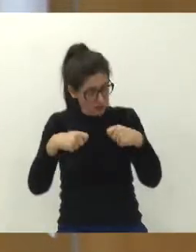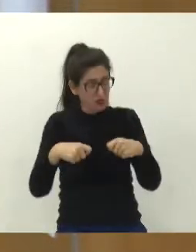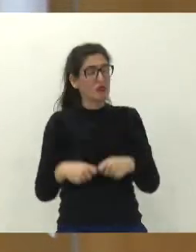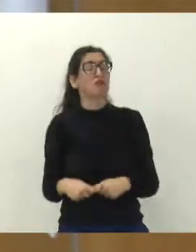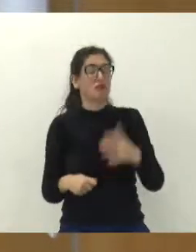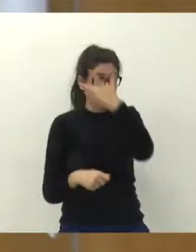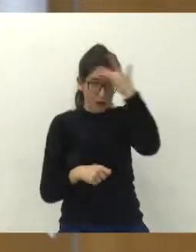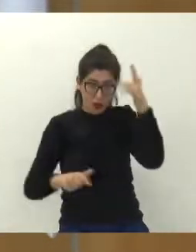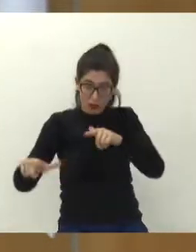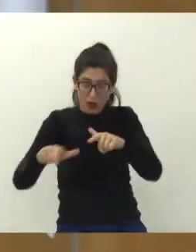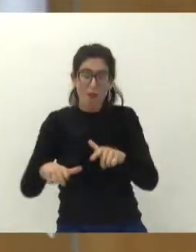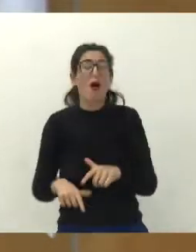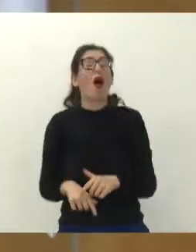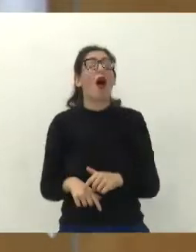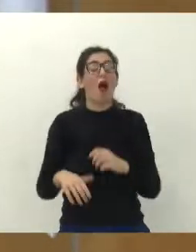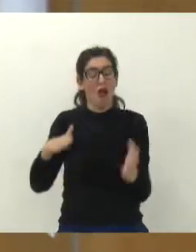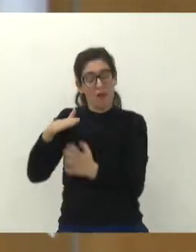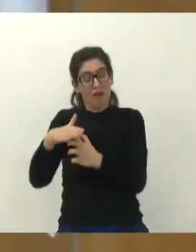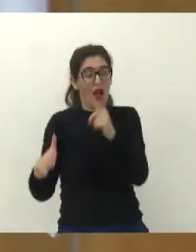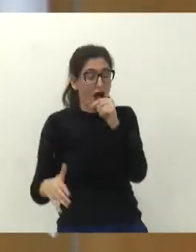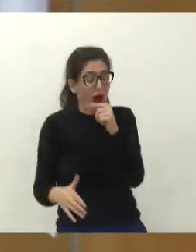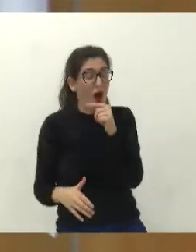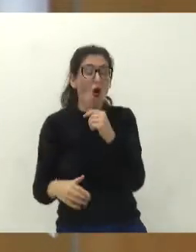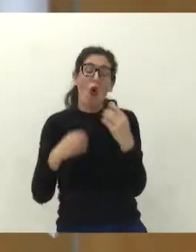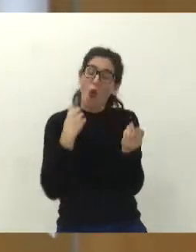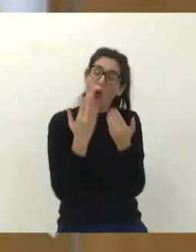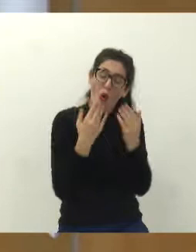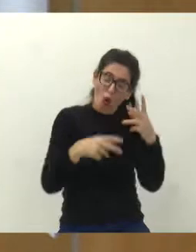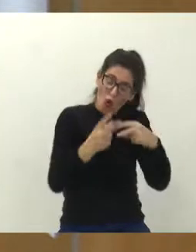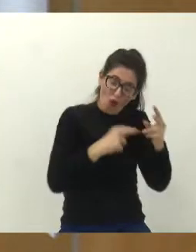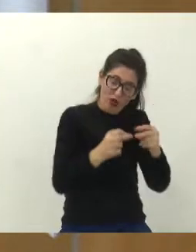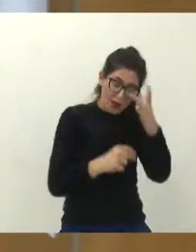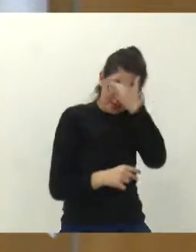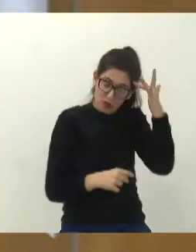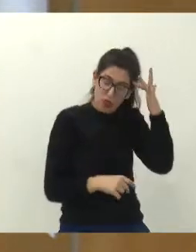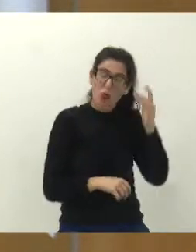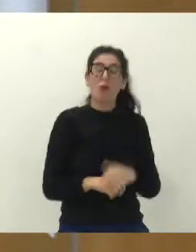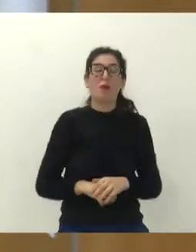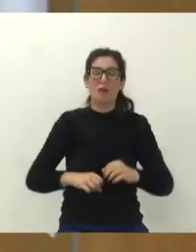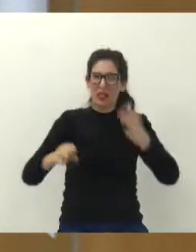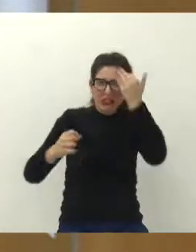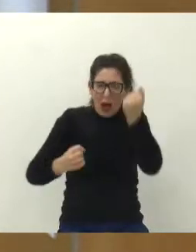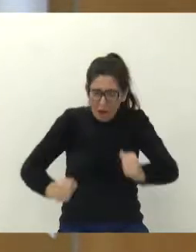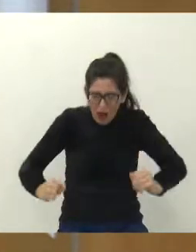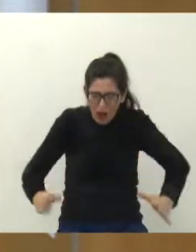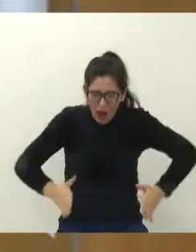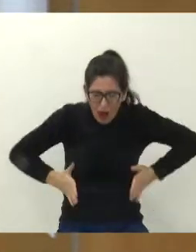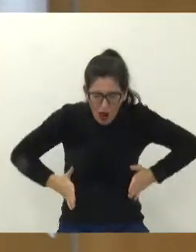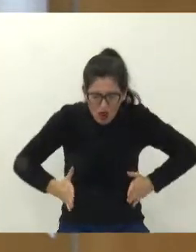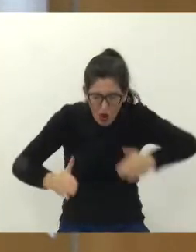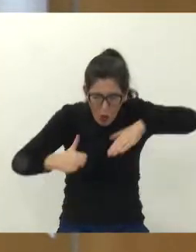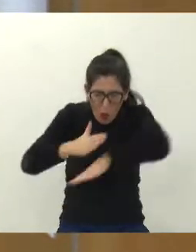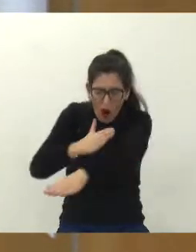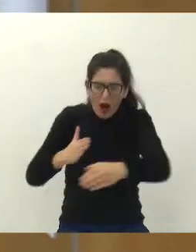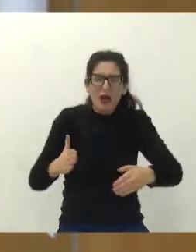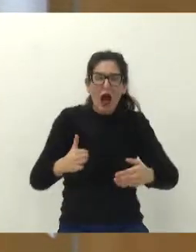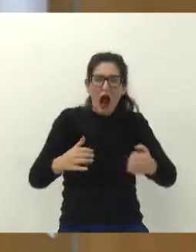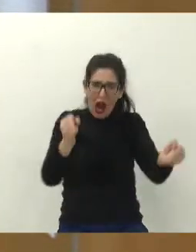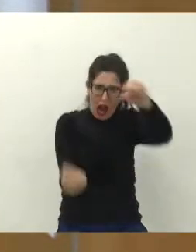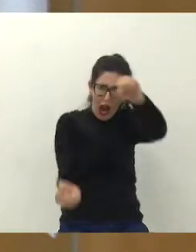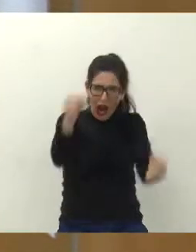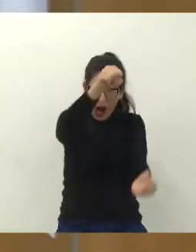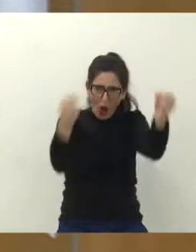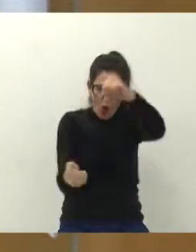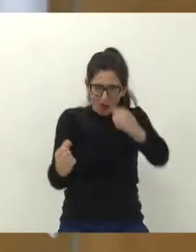a entrada, né, a rampa de entrada das garagens, elas têm uma abertura muito grande. Eu sei que o SAI, antes de